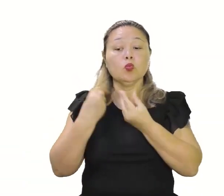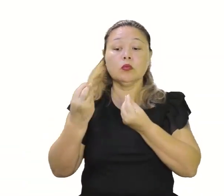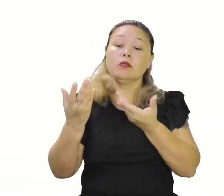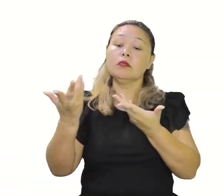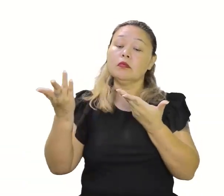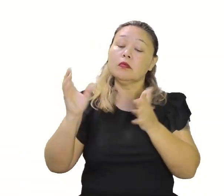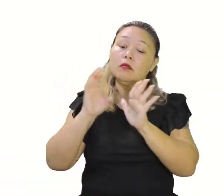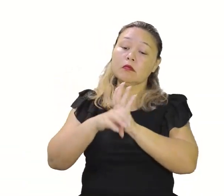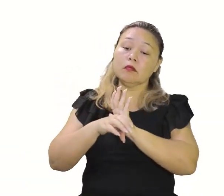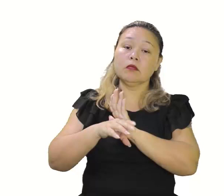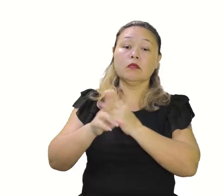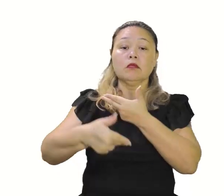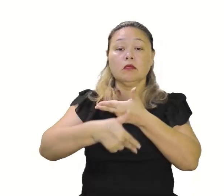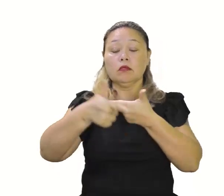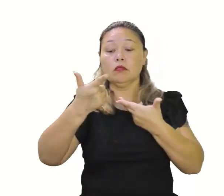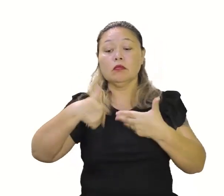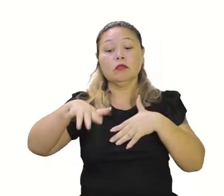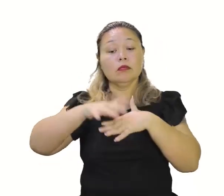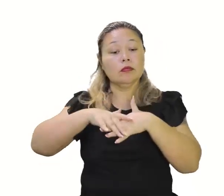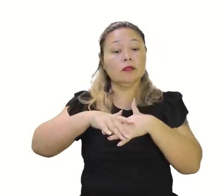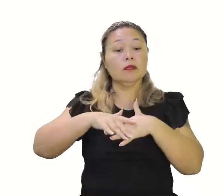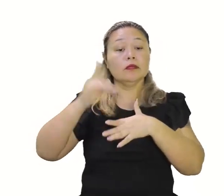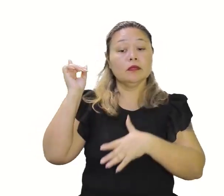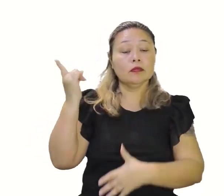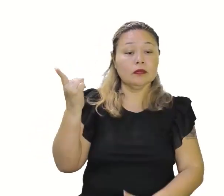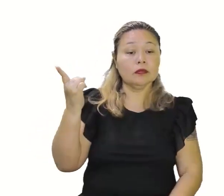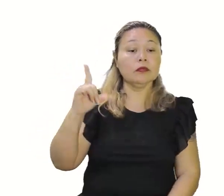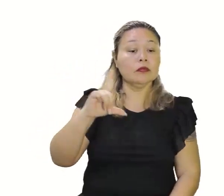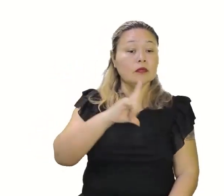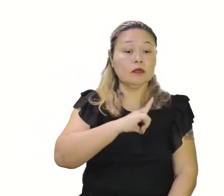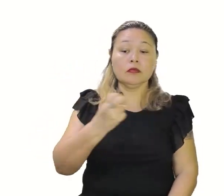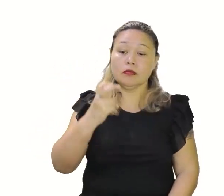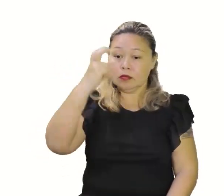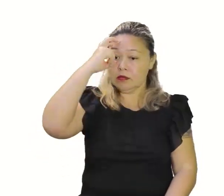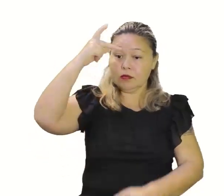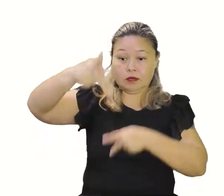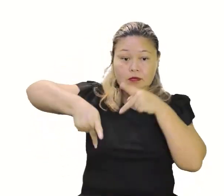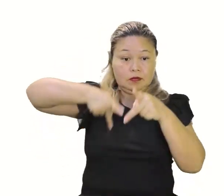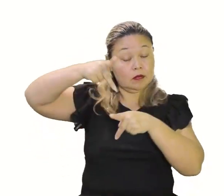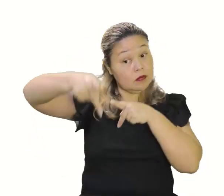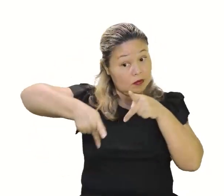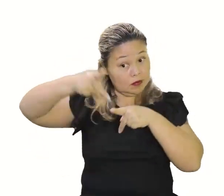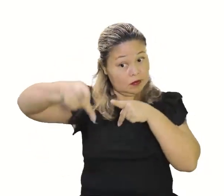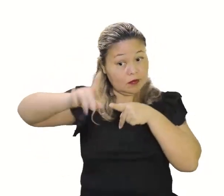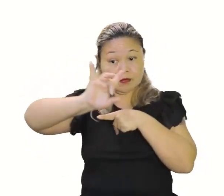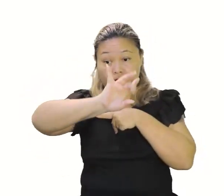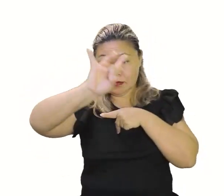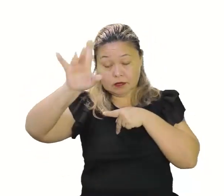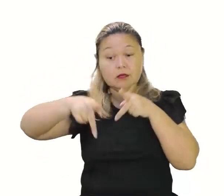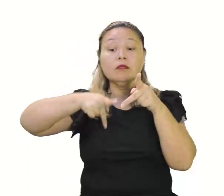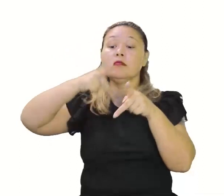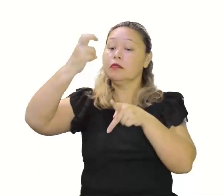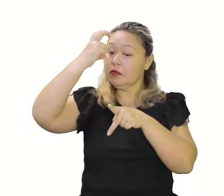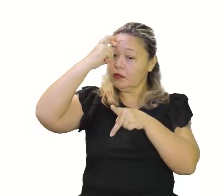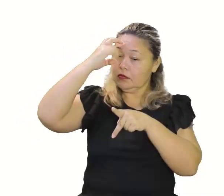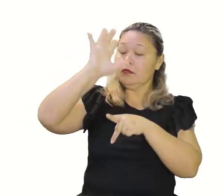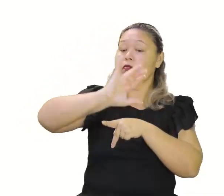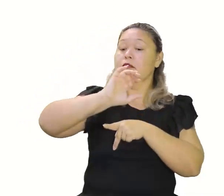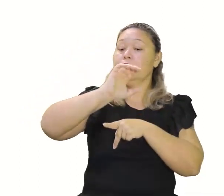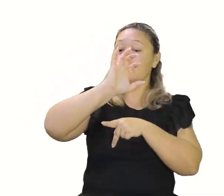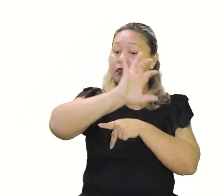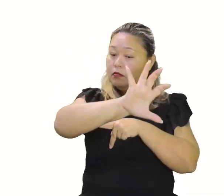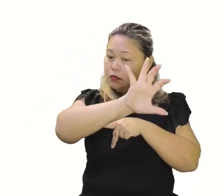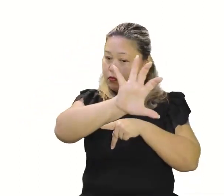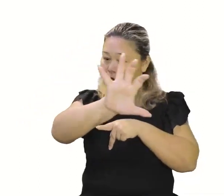o que é essa etnomatemática, né? Então, olha lá, existe uma cultura de um povo, certo? Cada povo tem sua cultura, seja ela,